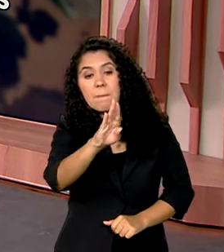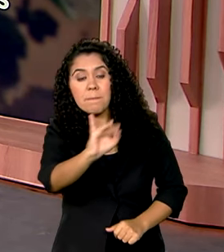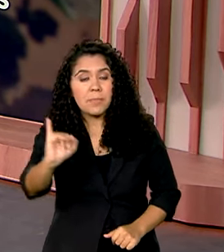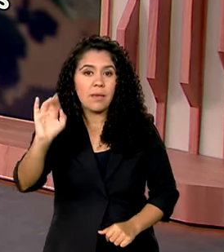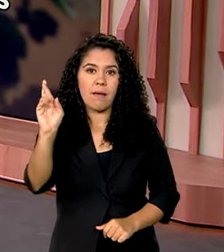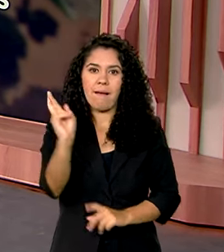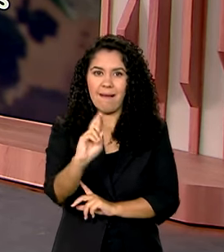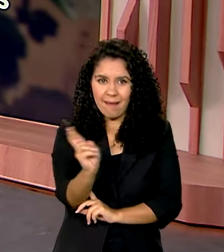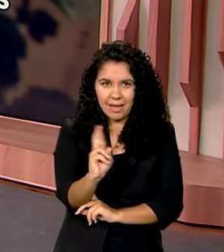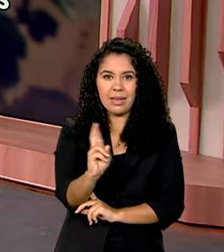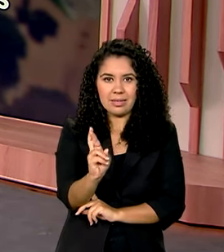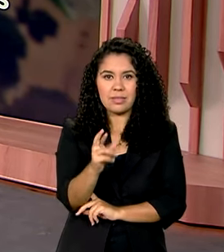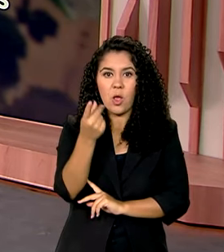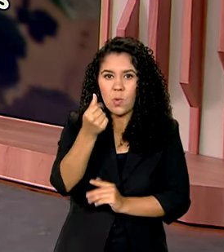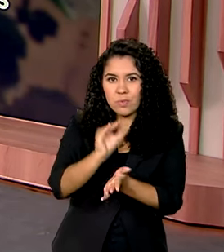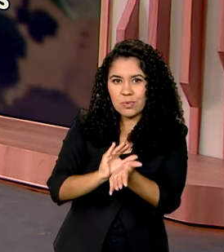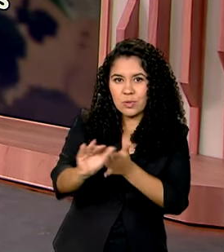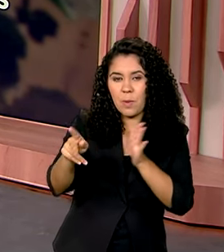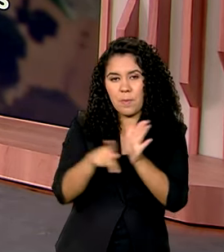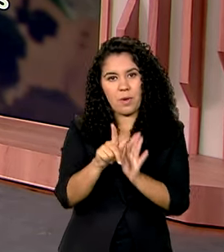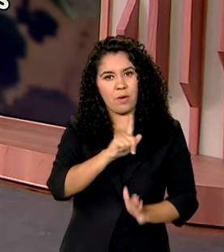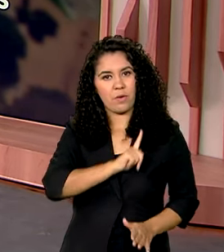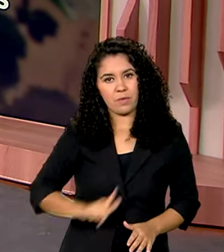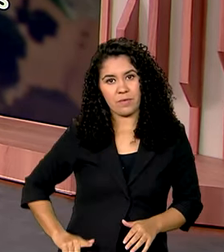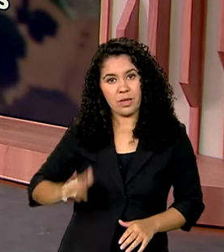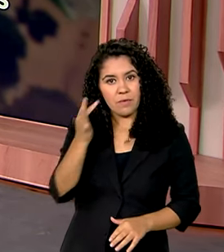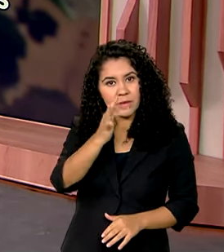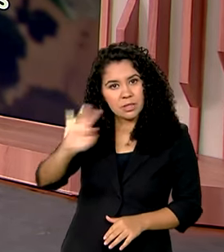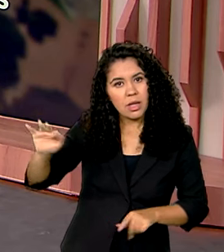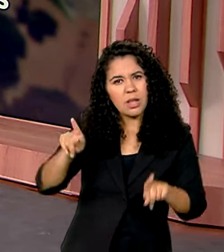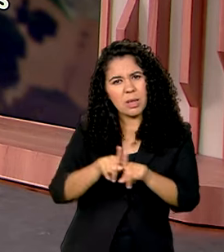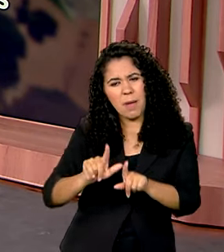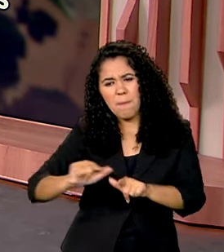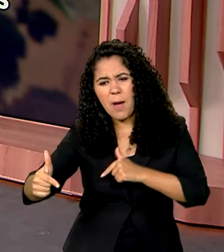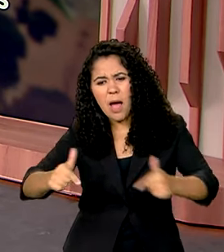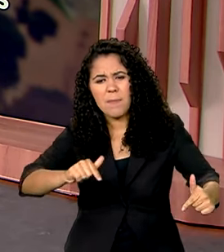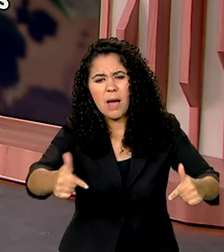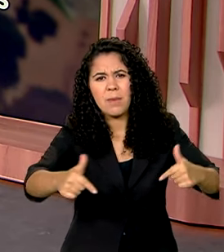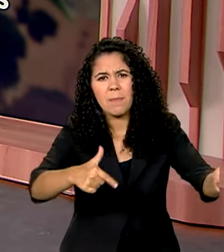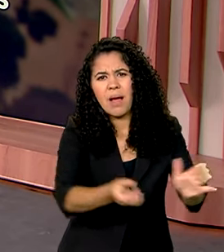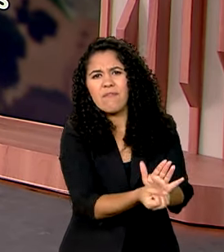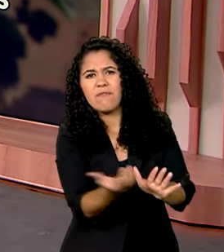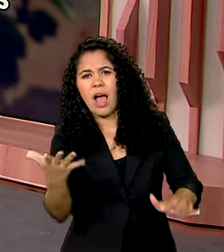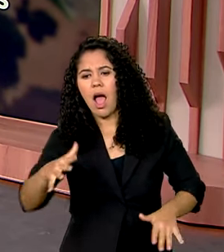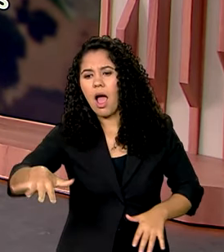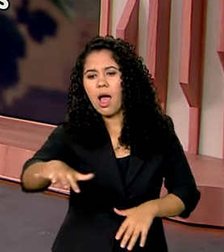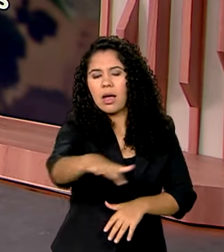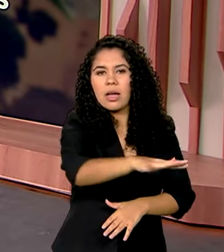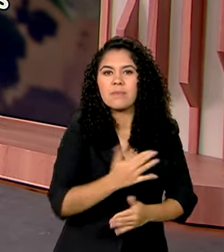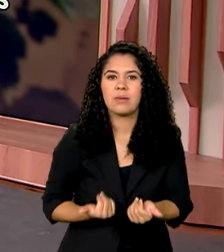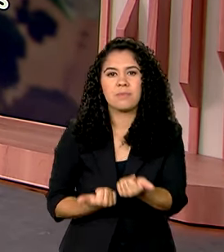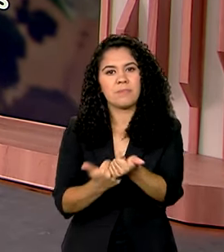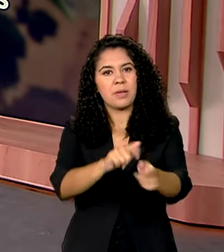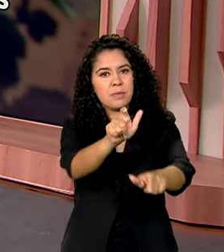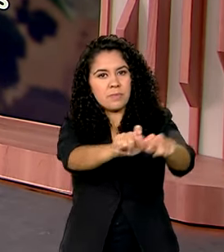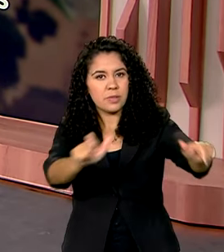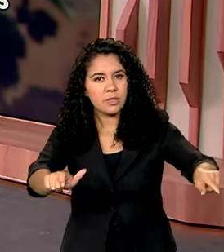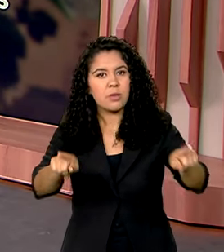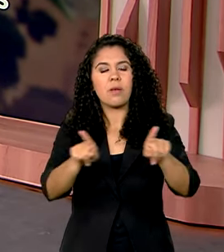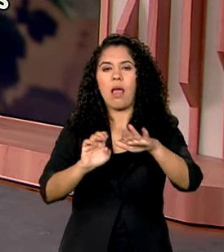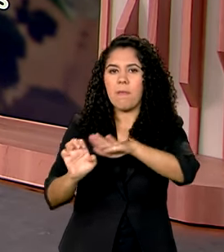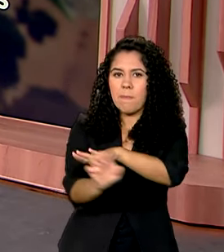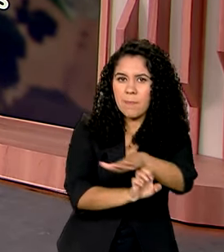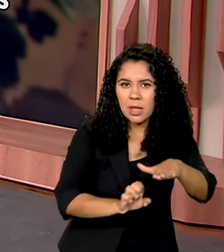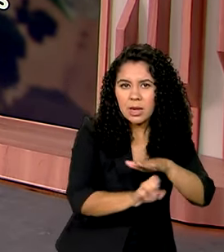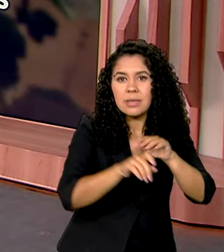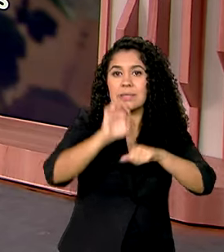meio de reais em recursos federais. O governo atua nas mais diversas frentes para ajudar as pessoas, as